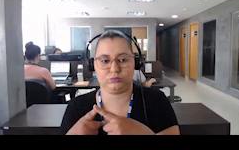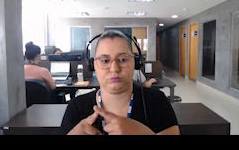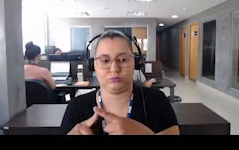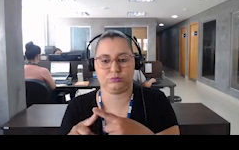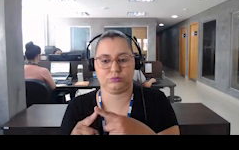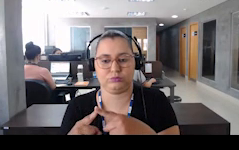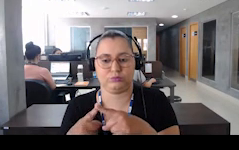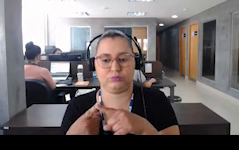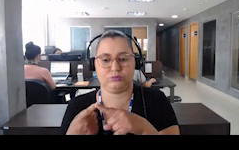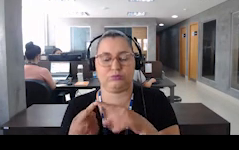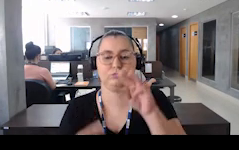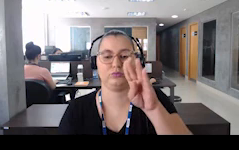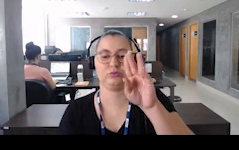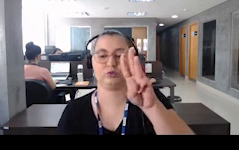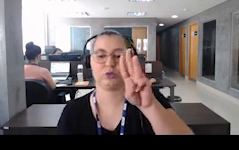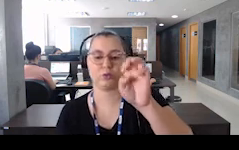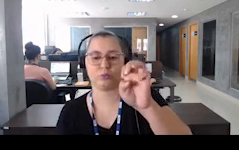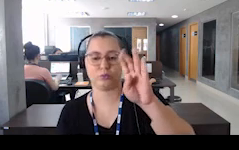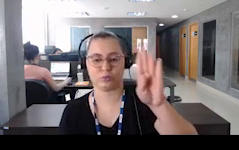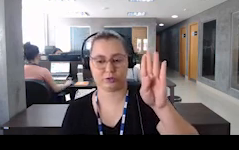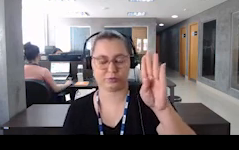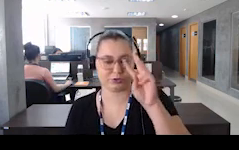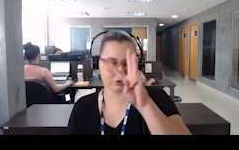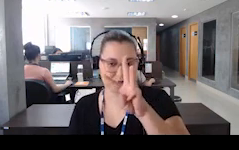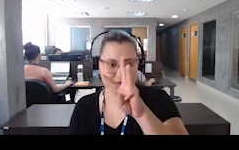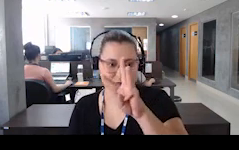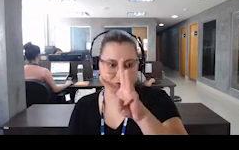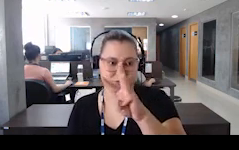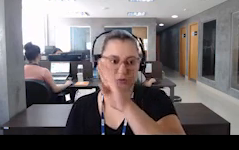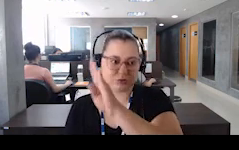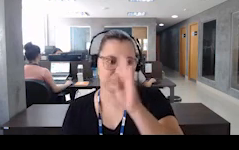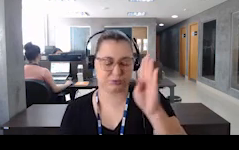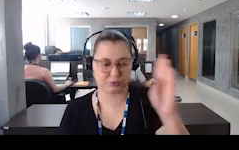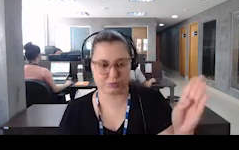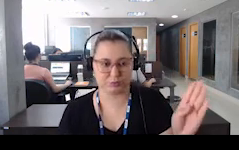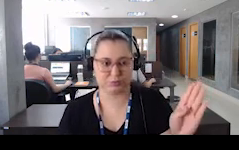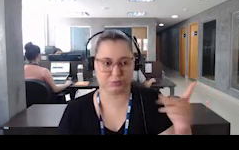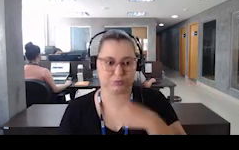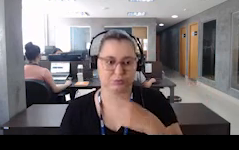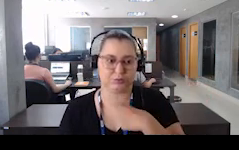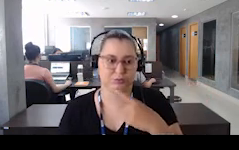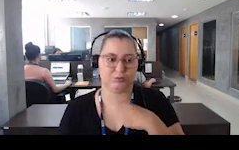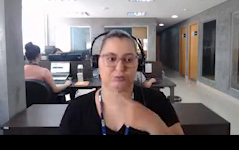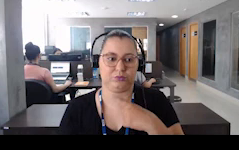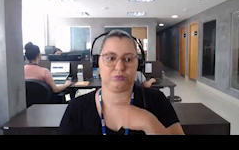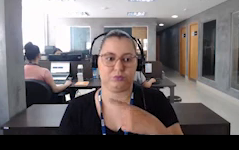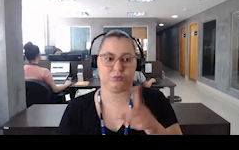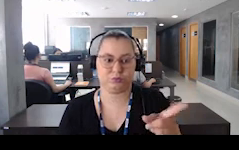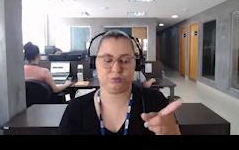Então, aqui, ó, na web do dia 3, que está disponível aqui na biblioteca, né? Então, tá aqui,